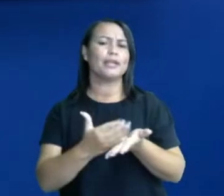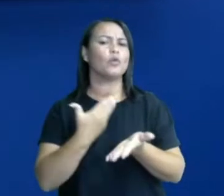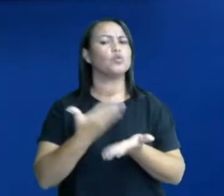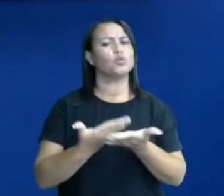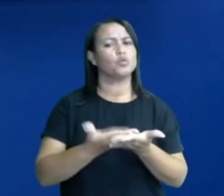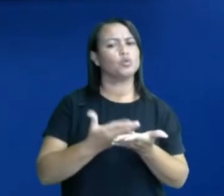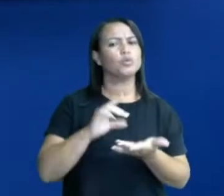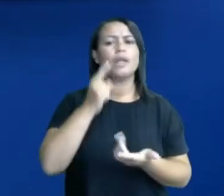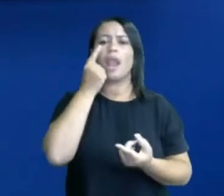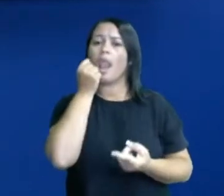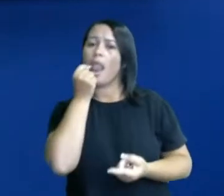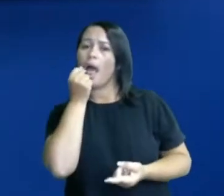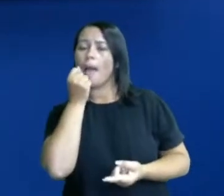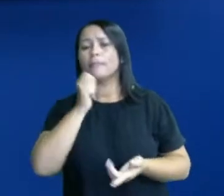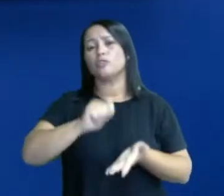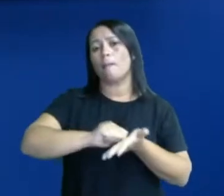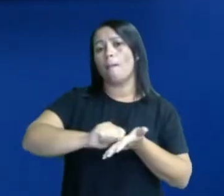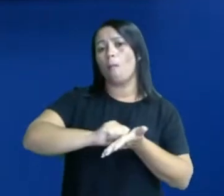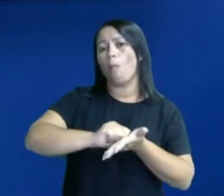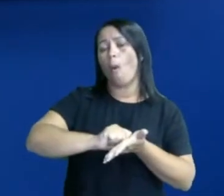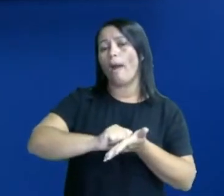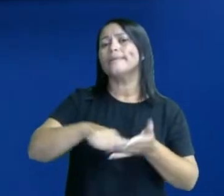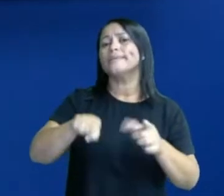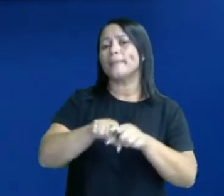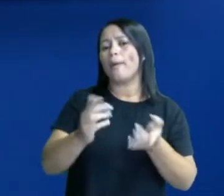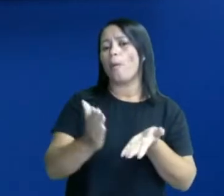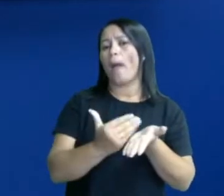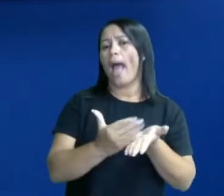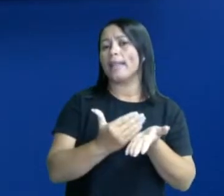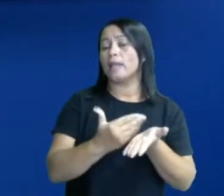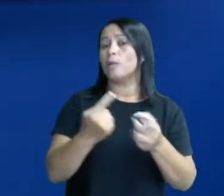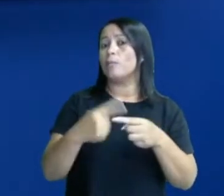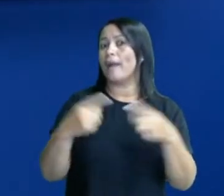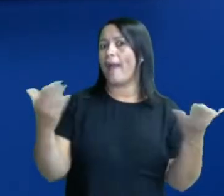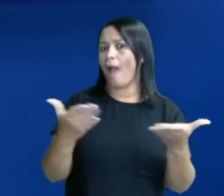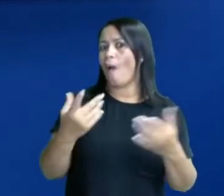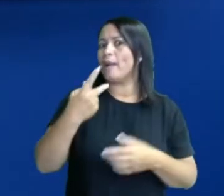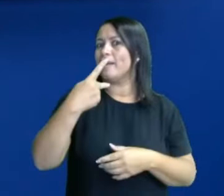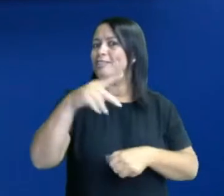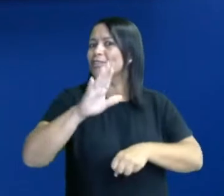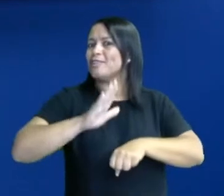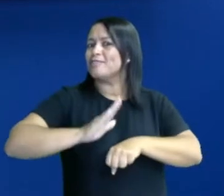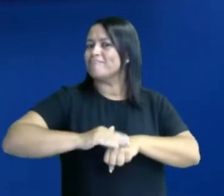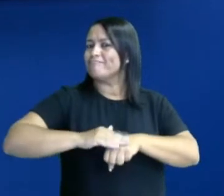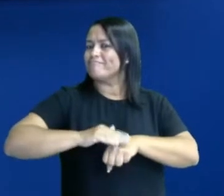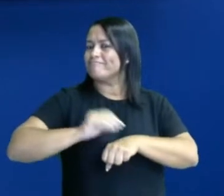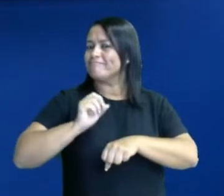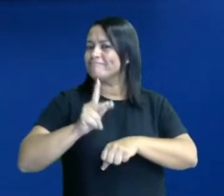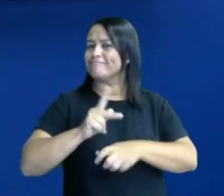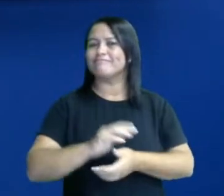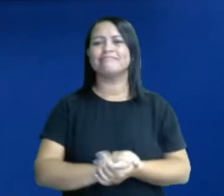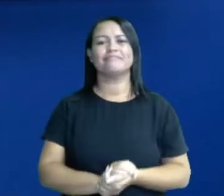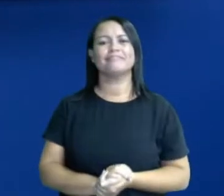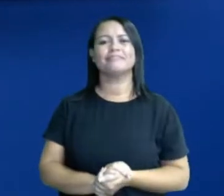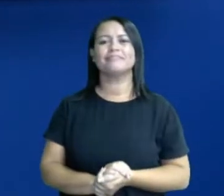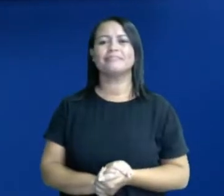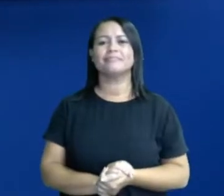estudos, lápis e borracha e o caderno, porque agora é a sua vez de produzir, tá bem?